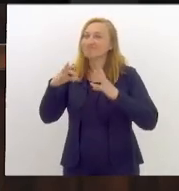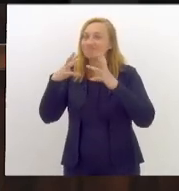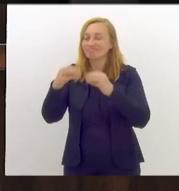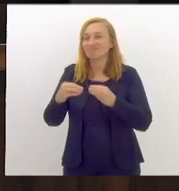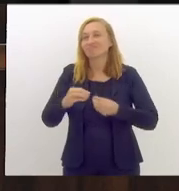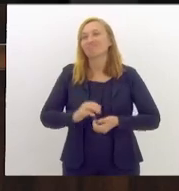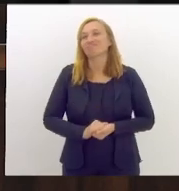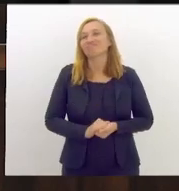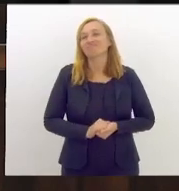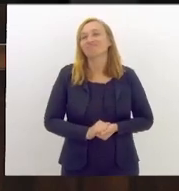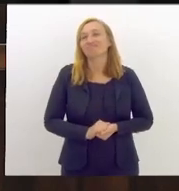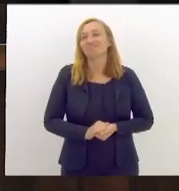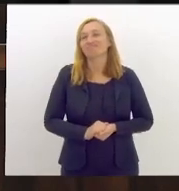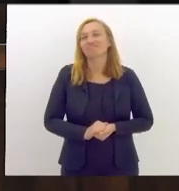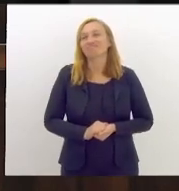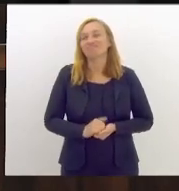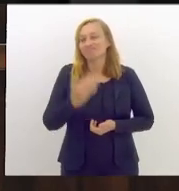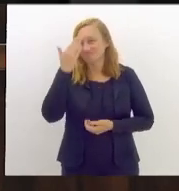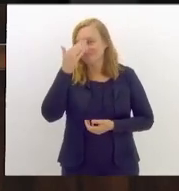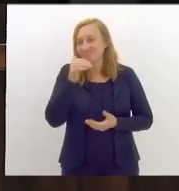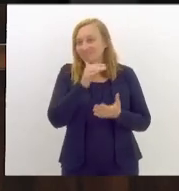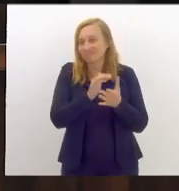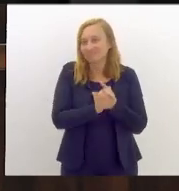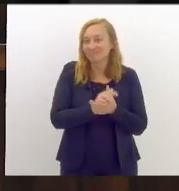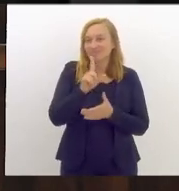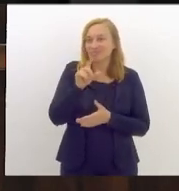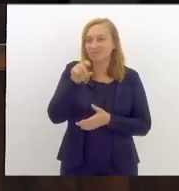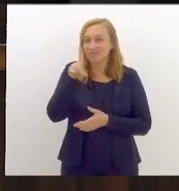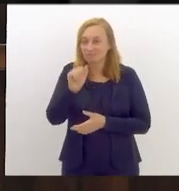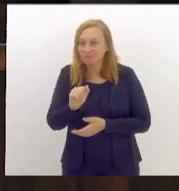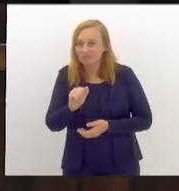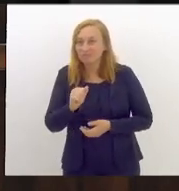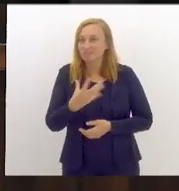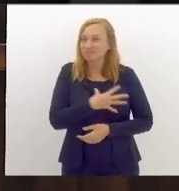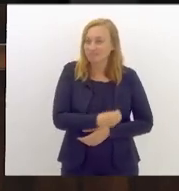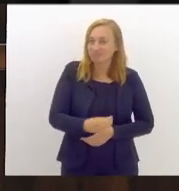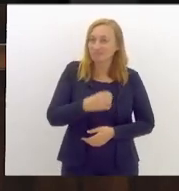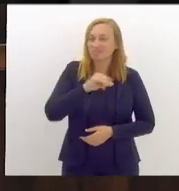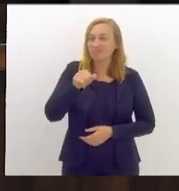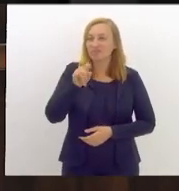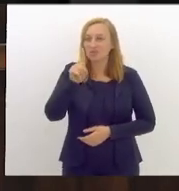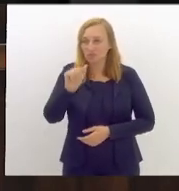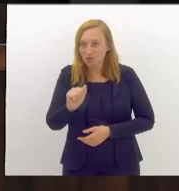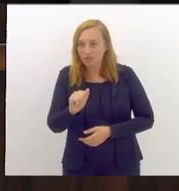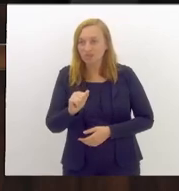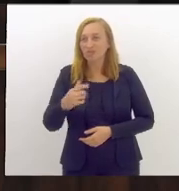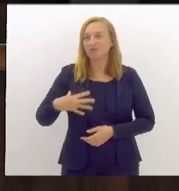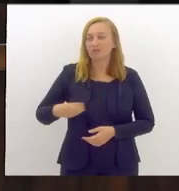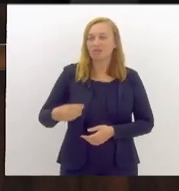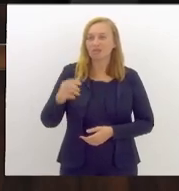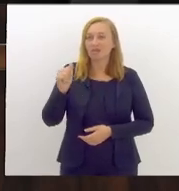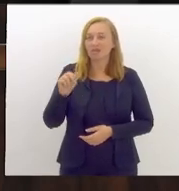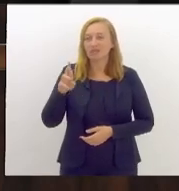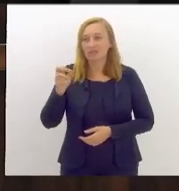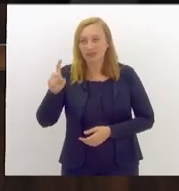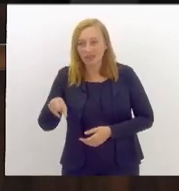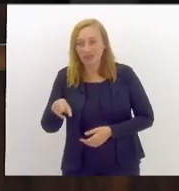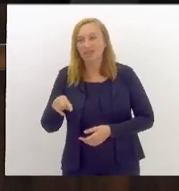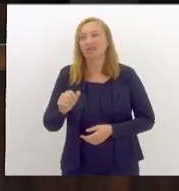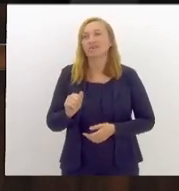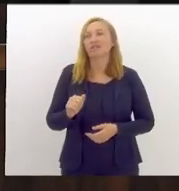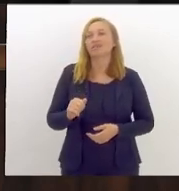tudo para descer minha esposa Ludmila que tá aqui minha filha Júlia que já esteve meu filho Andrezinho que já esteve